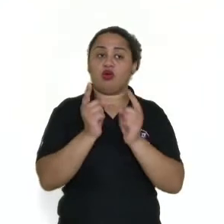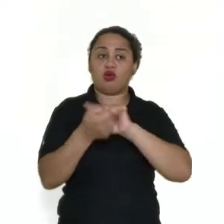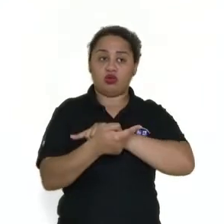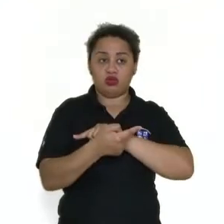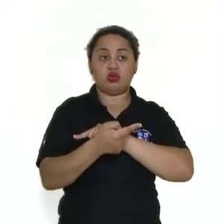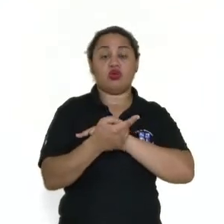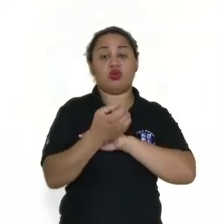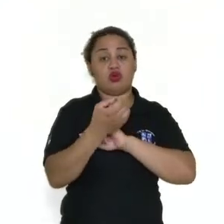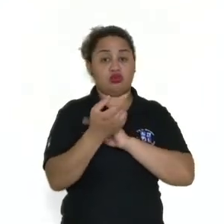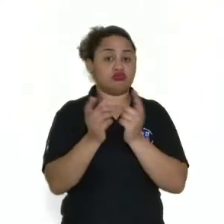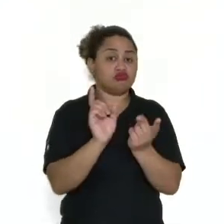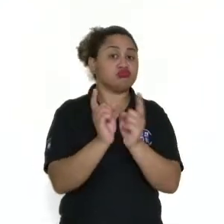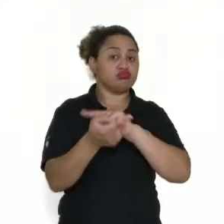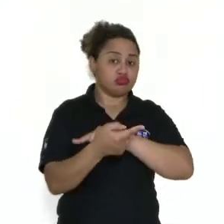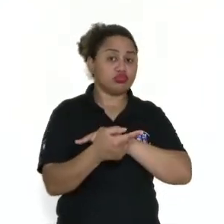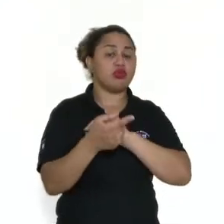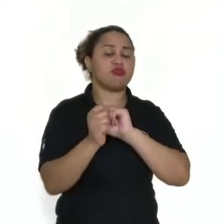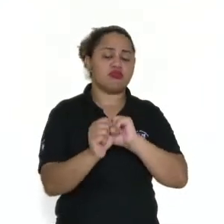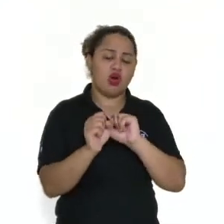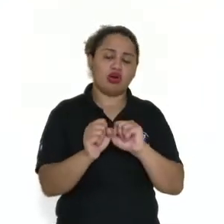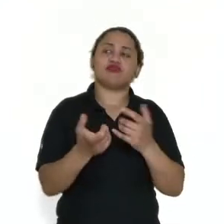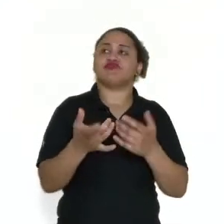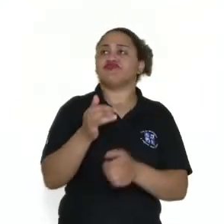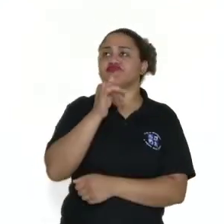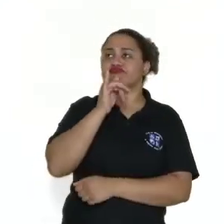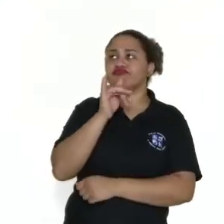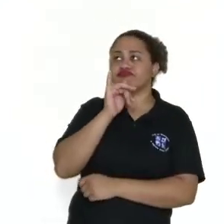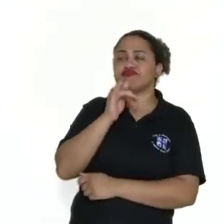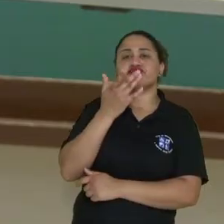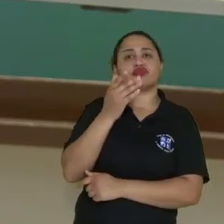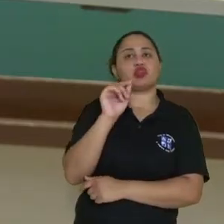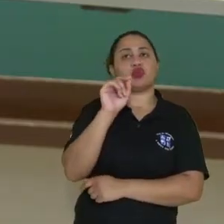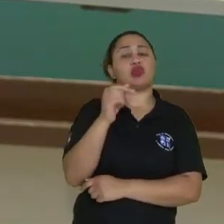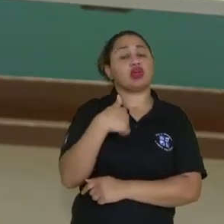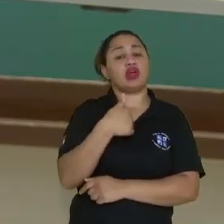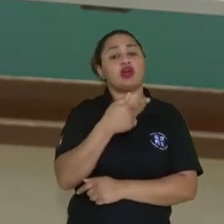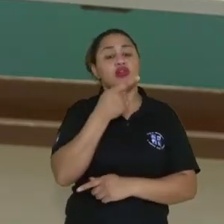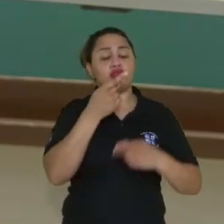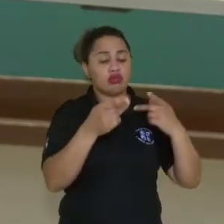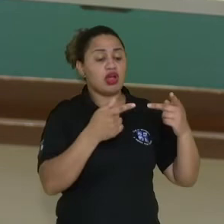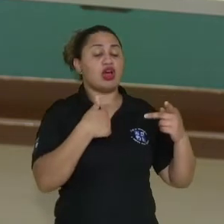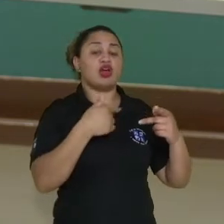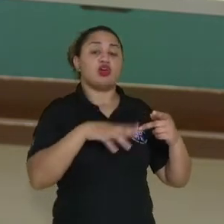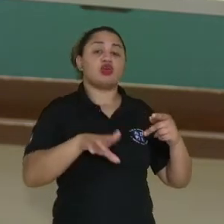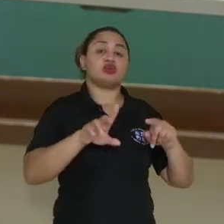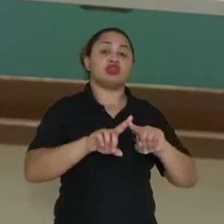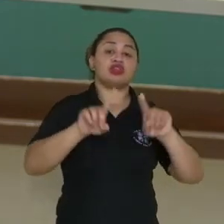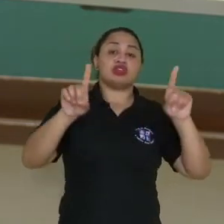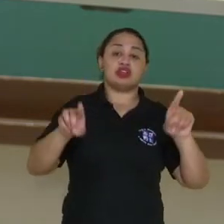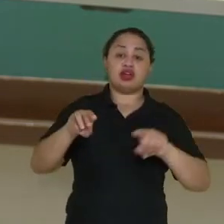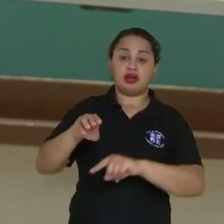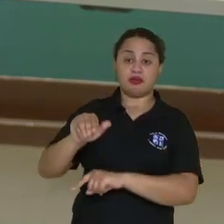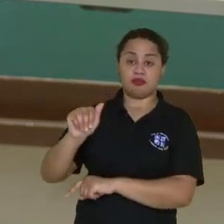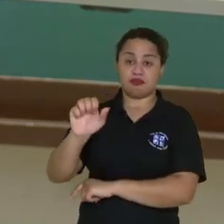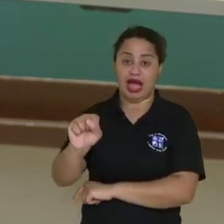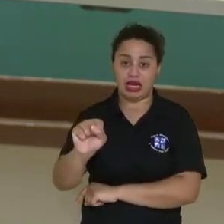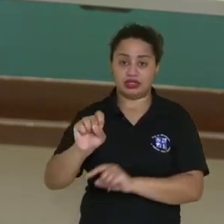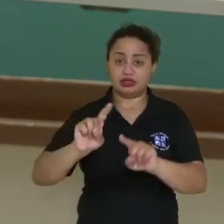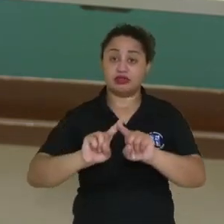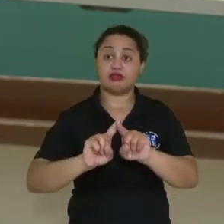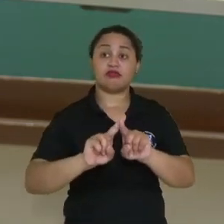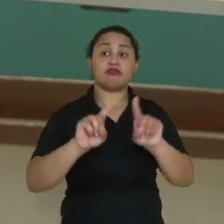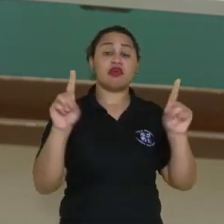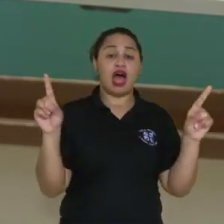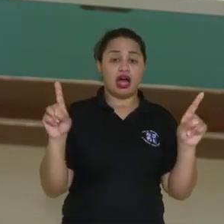oposição ou contradição. Então, quando você diz lá alguma coisa e utiliza o mas, M-A-S, você dá a